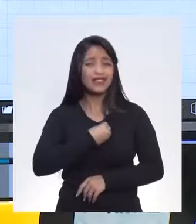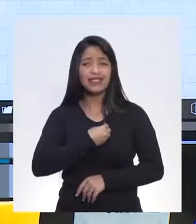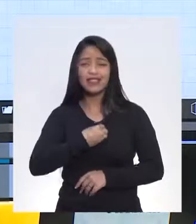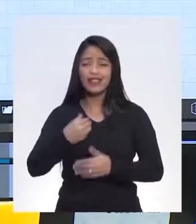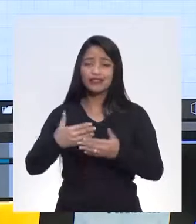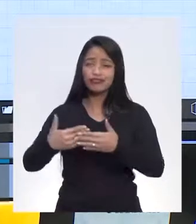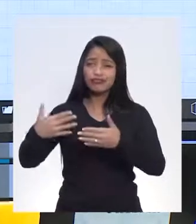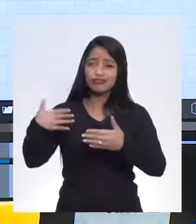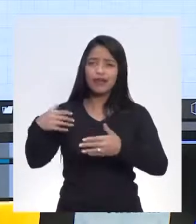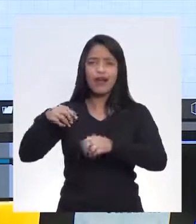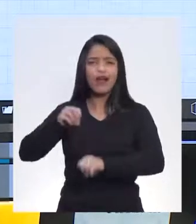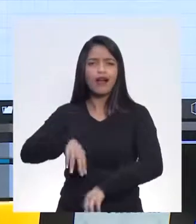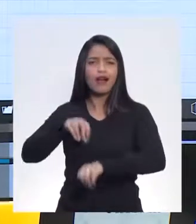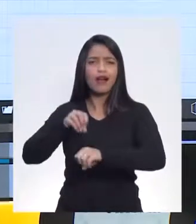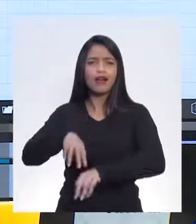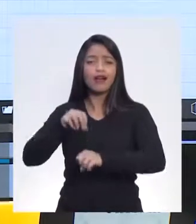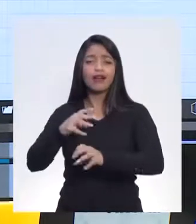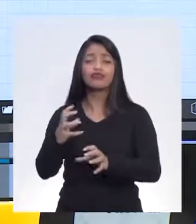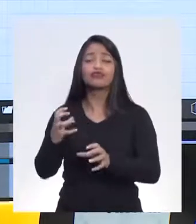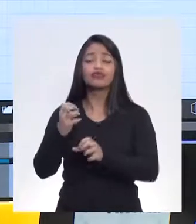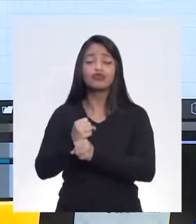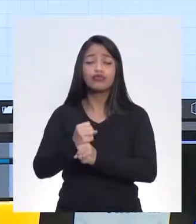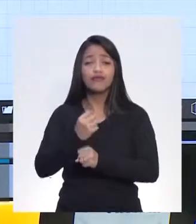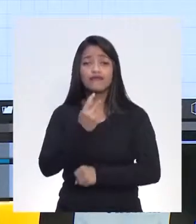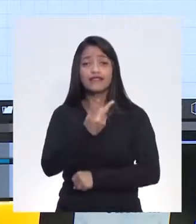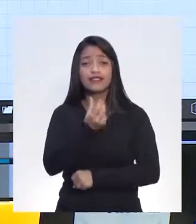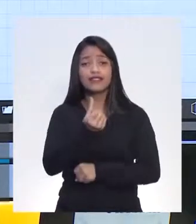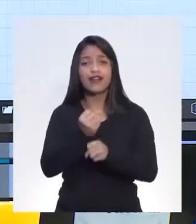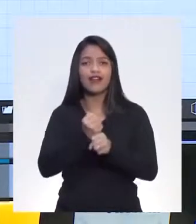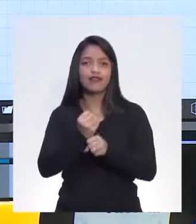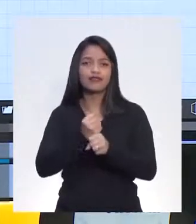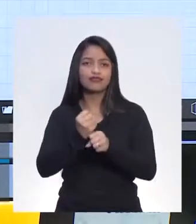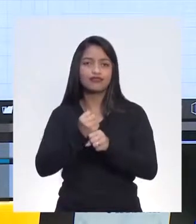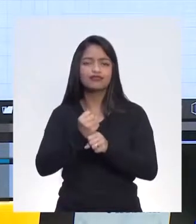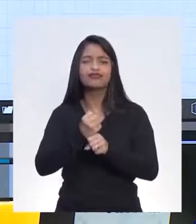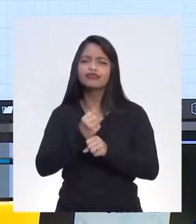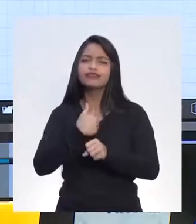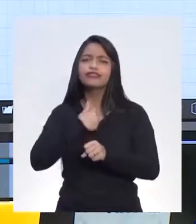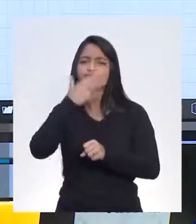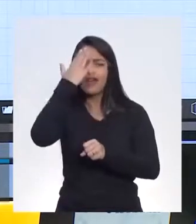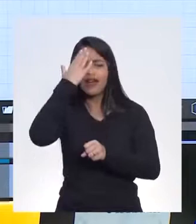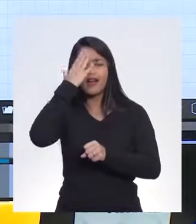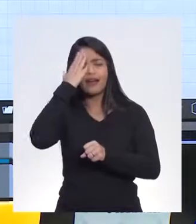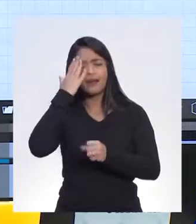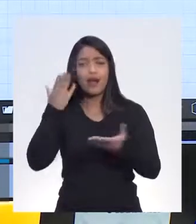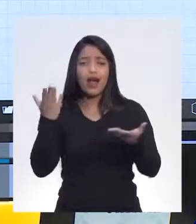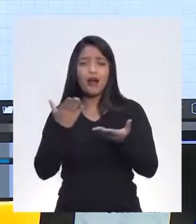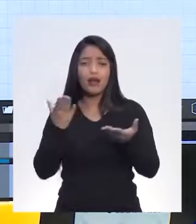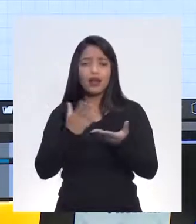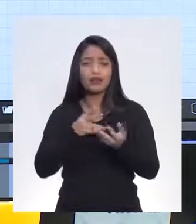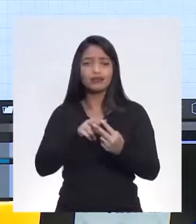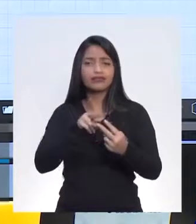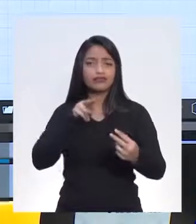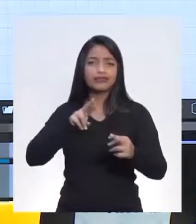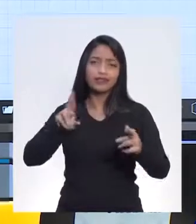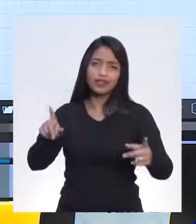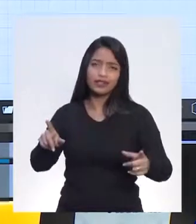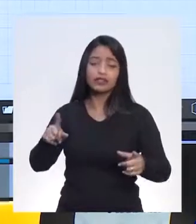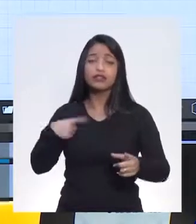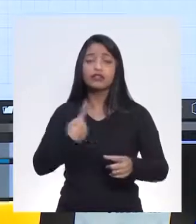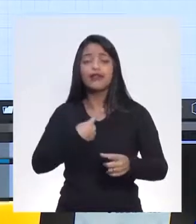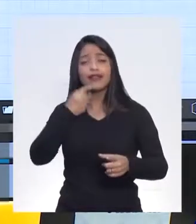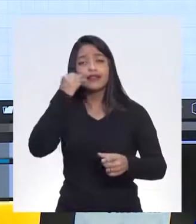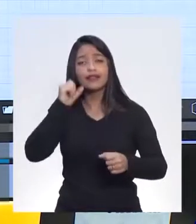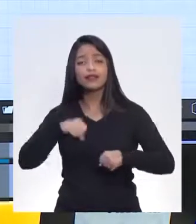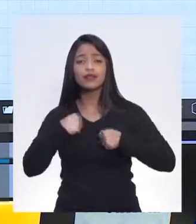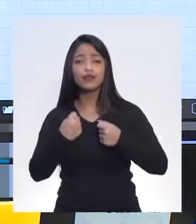Conheço. A gente sabe muito bem o que é. Né? E são coisas diferentes. Né? Então, o que a gente procura fazer? Ajustar,